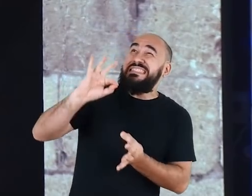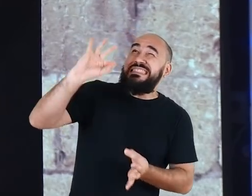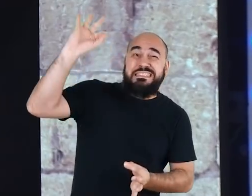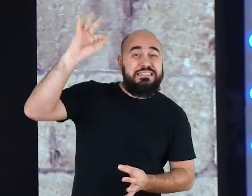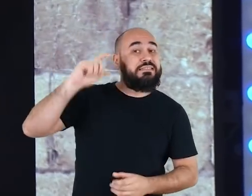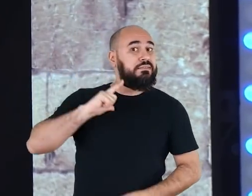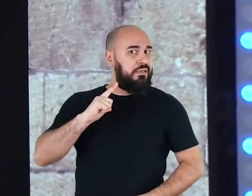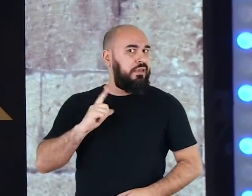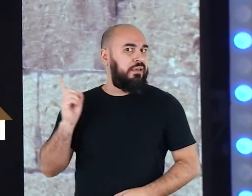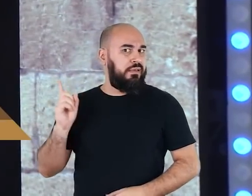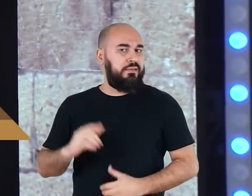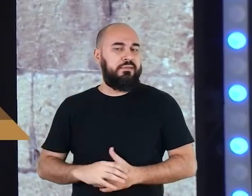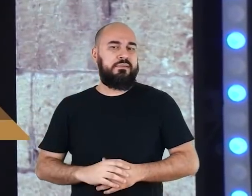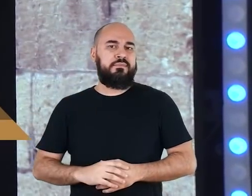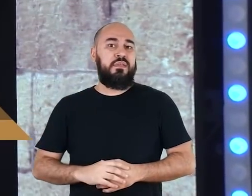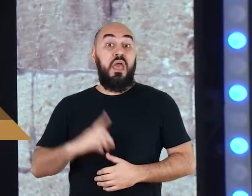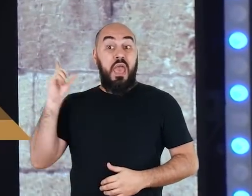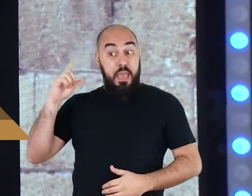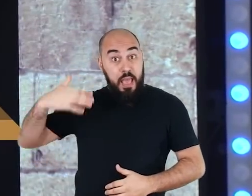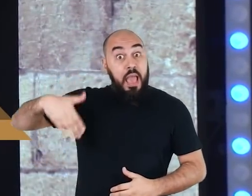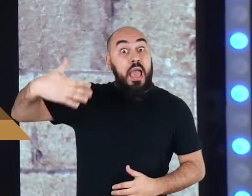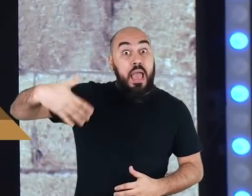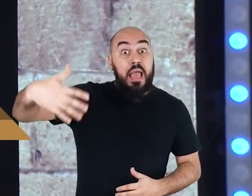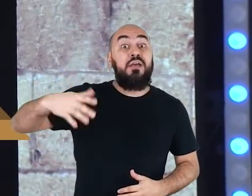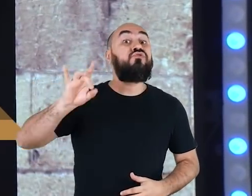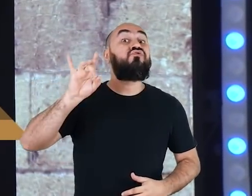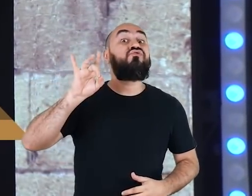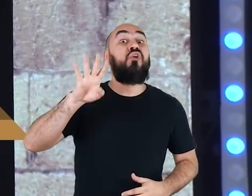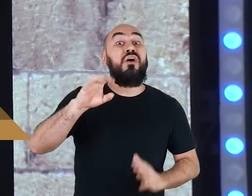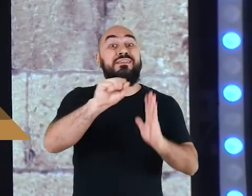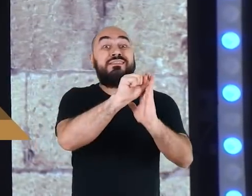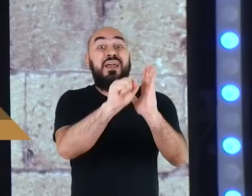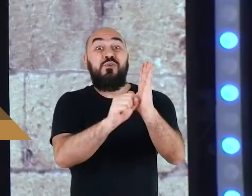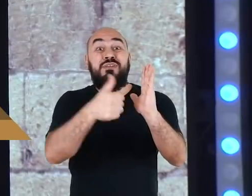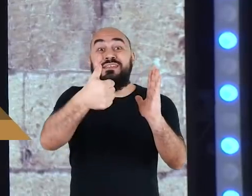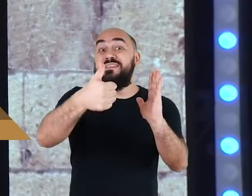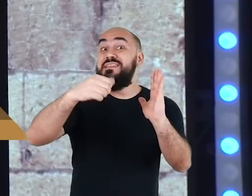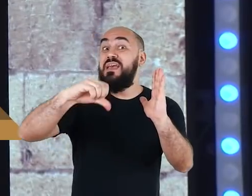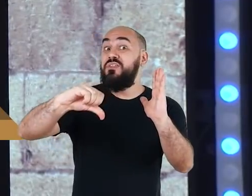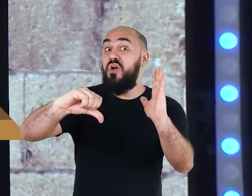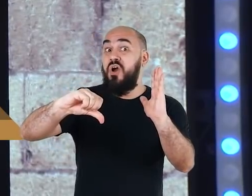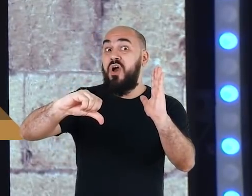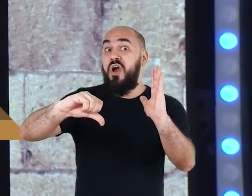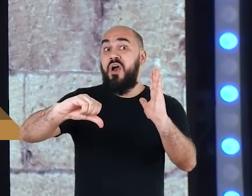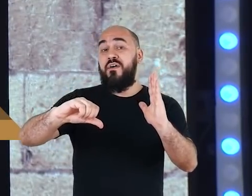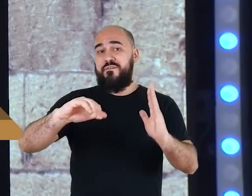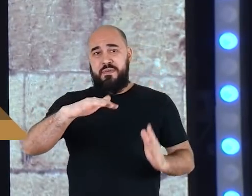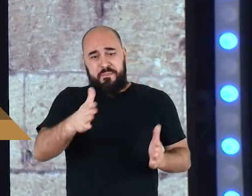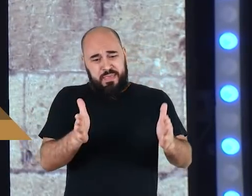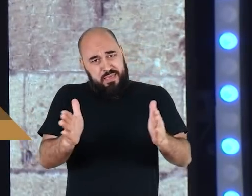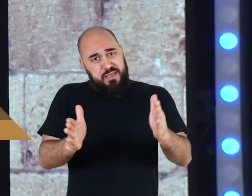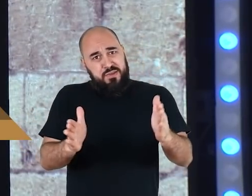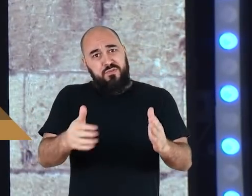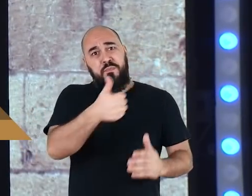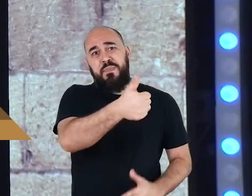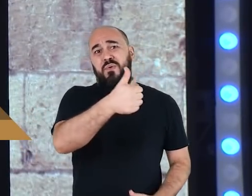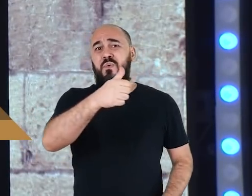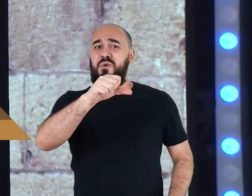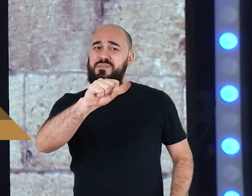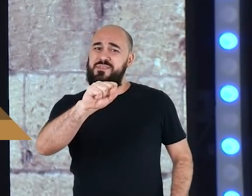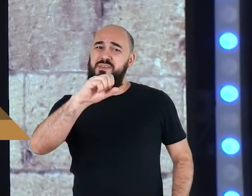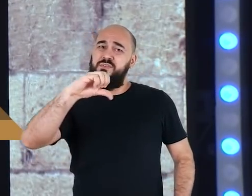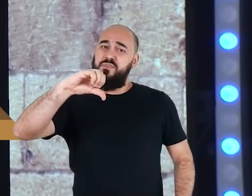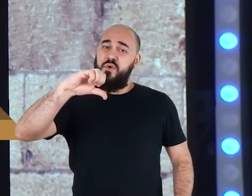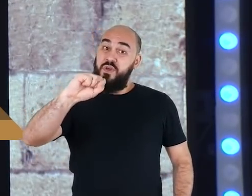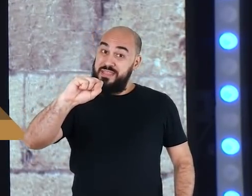Essa construção foi superada apenas no final do século XIX, mais precisamente em 1889, com a